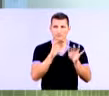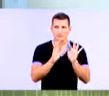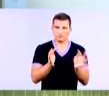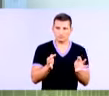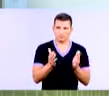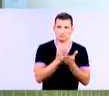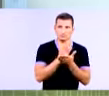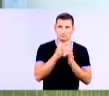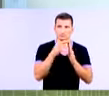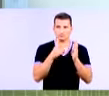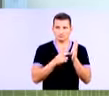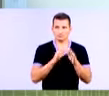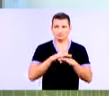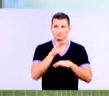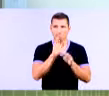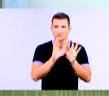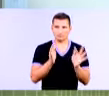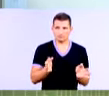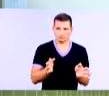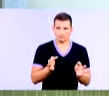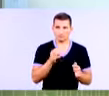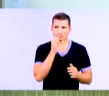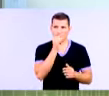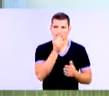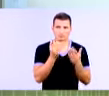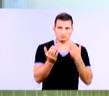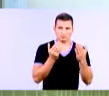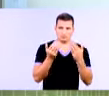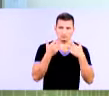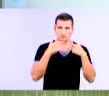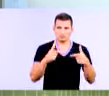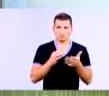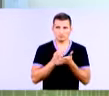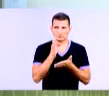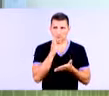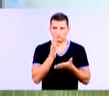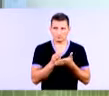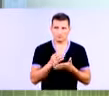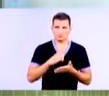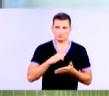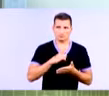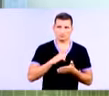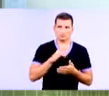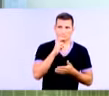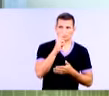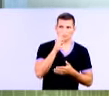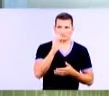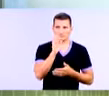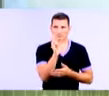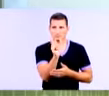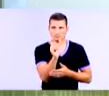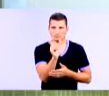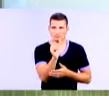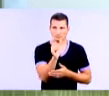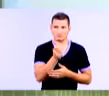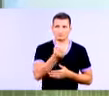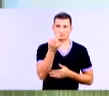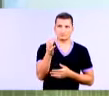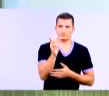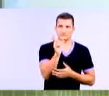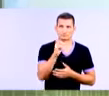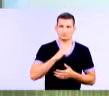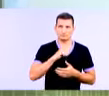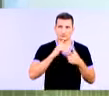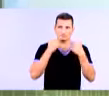regras bem mais simplificadas. Se nós analisarmos aí a linguagem Java deve ter umas 50 palavras. Quantas palavras deve ter a